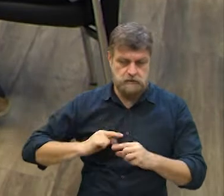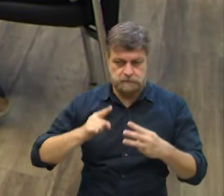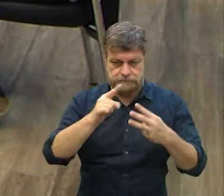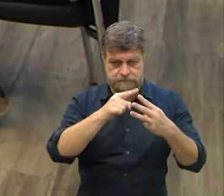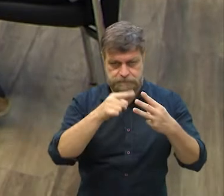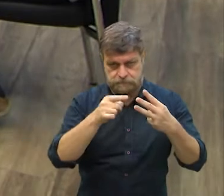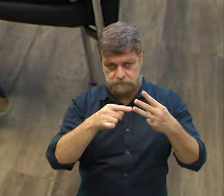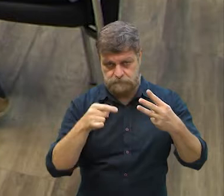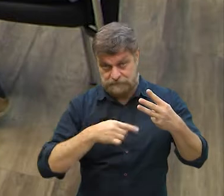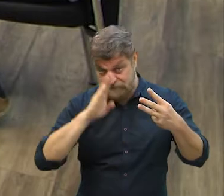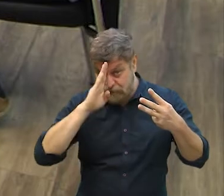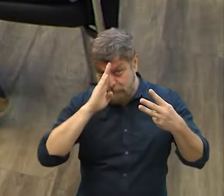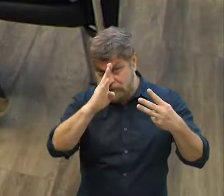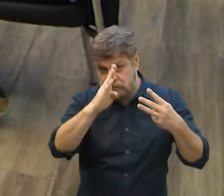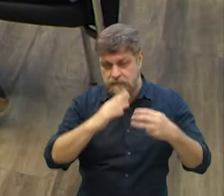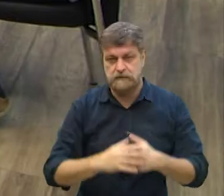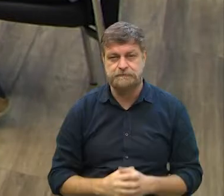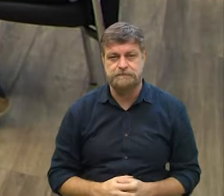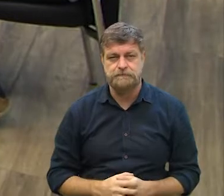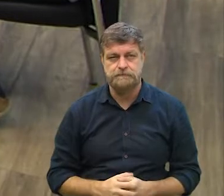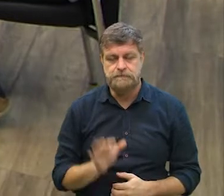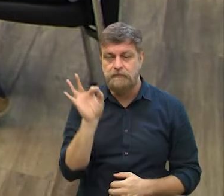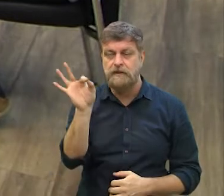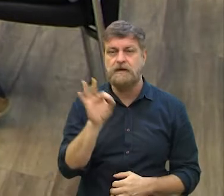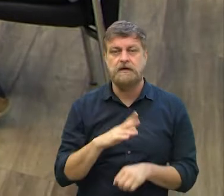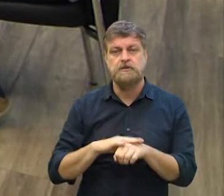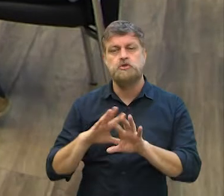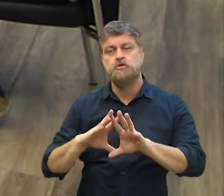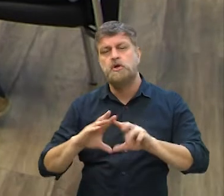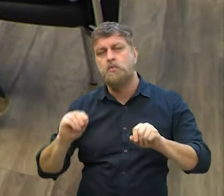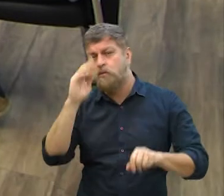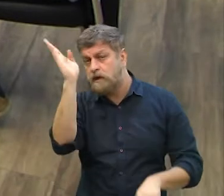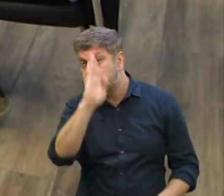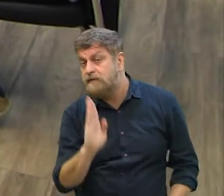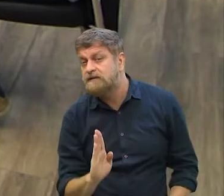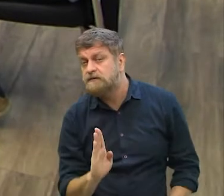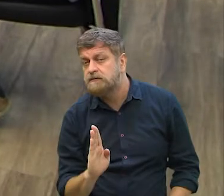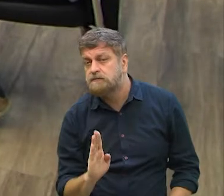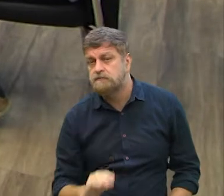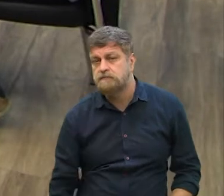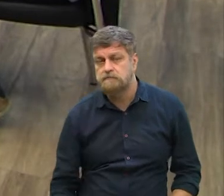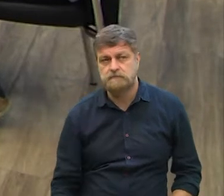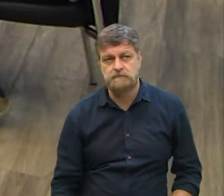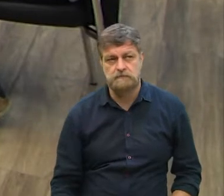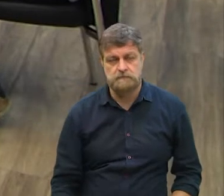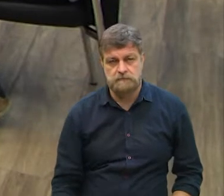frequentes, a gente vai comentar aqui as principais. Índice de cura no Brasil hoje é alto?